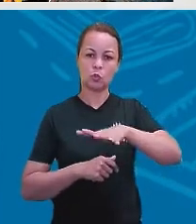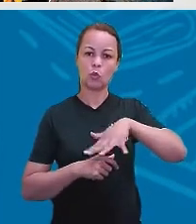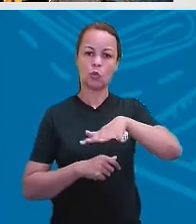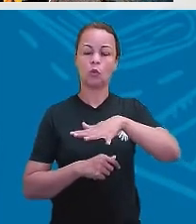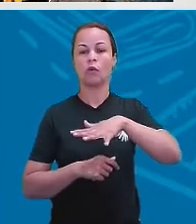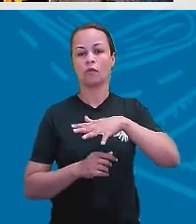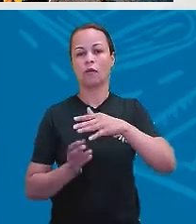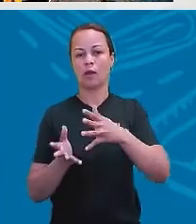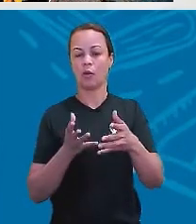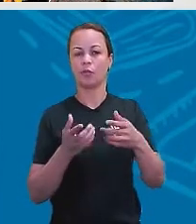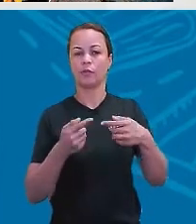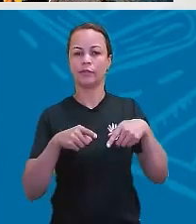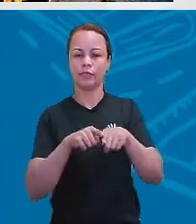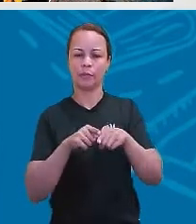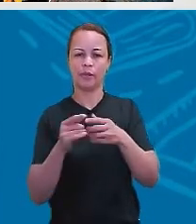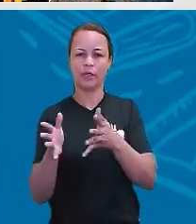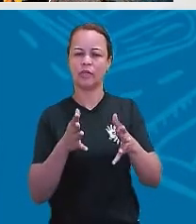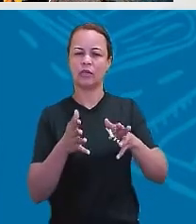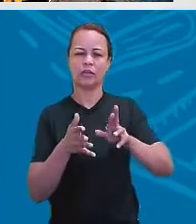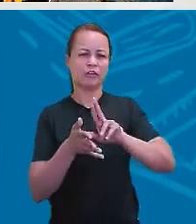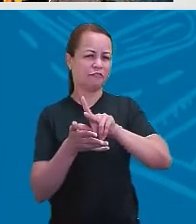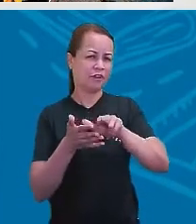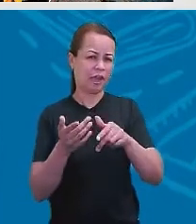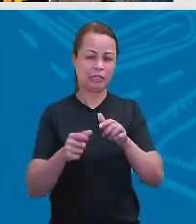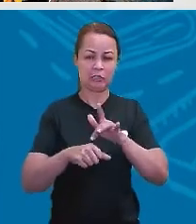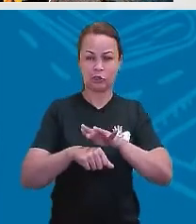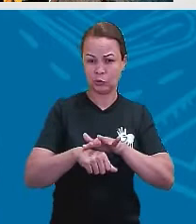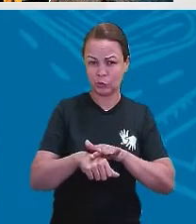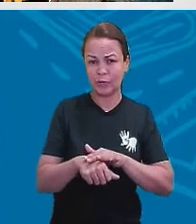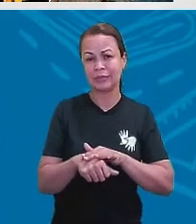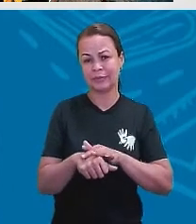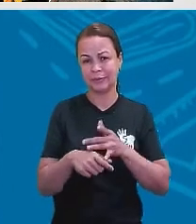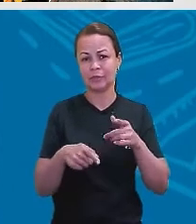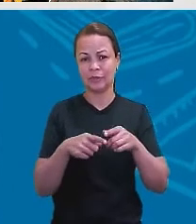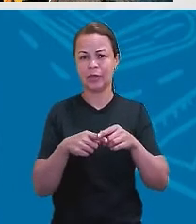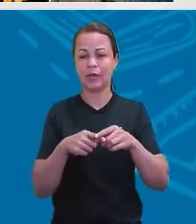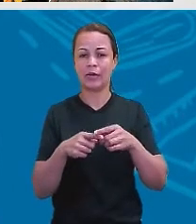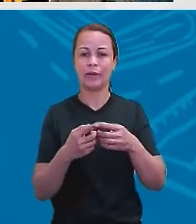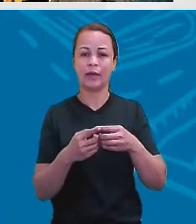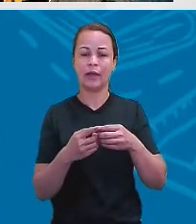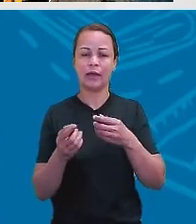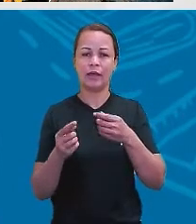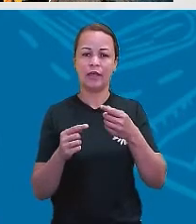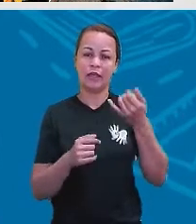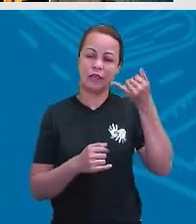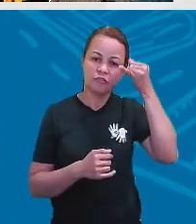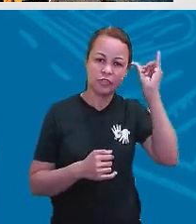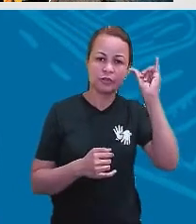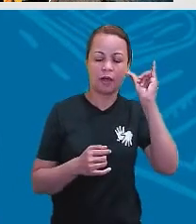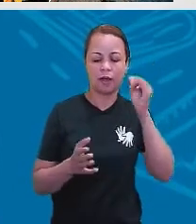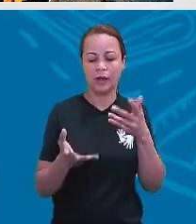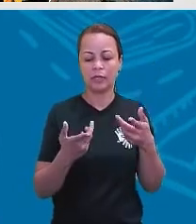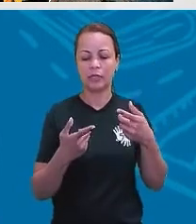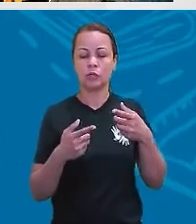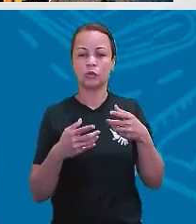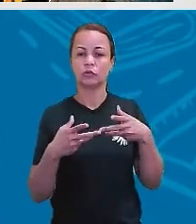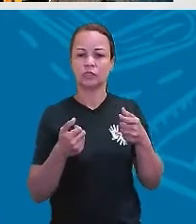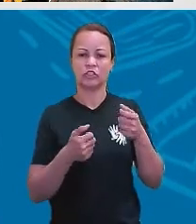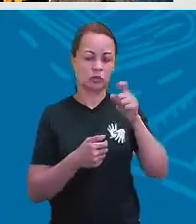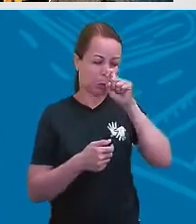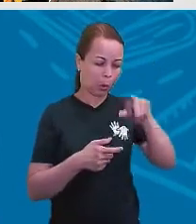evitar assim a propagação de inúmeros tipos de doenças que podem ser provocadas, né? Porque com tudo que a gente junta lixo, fica